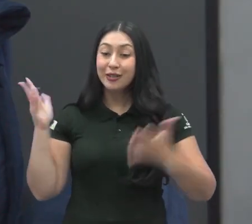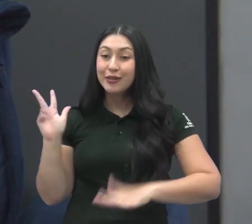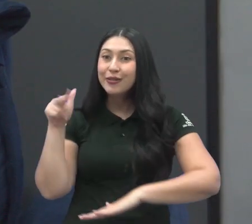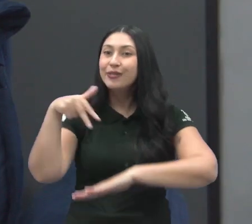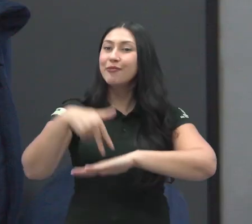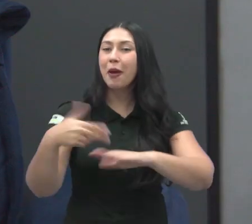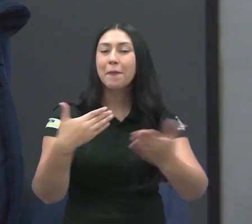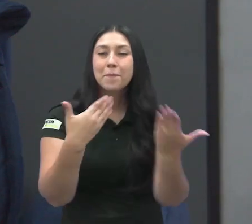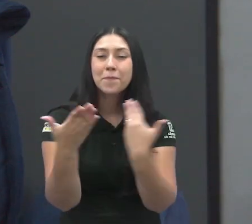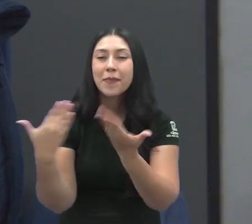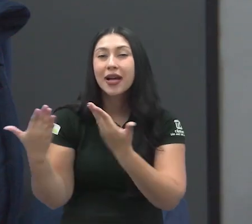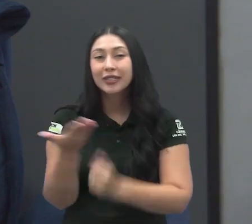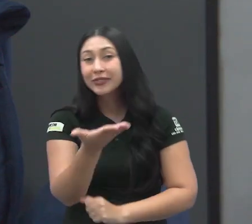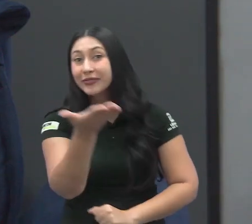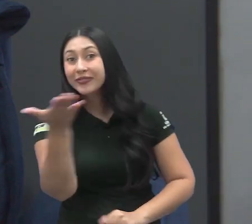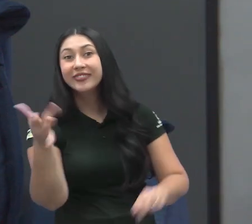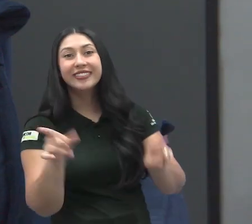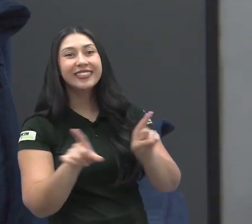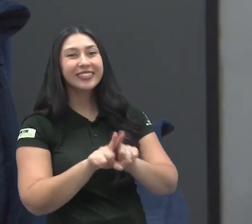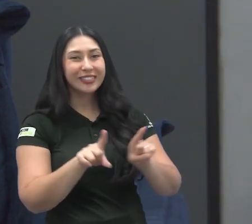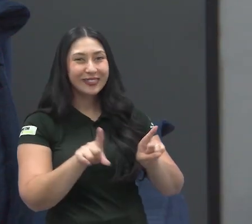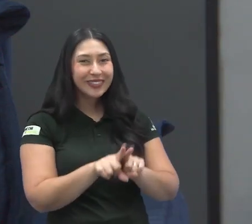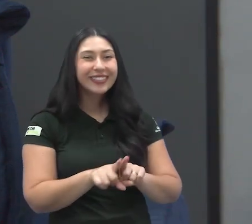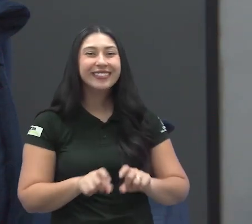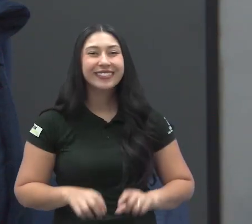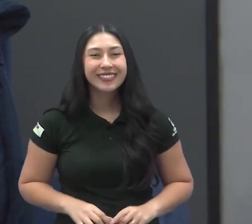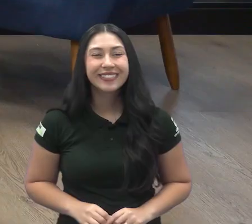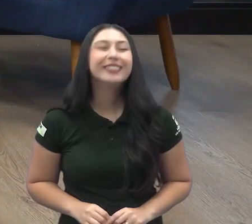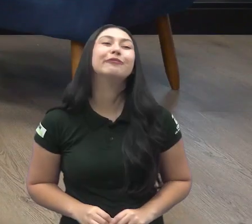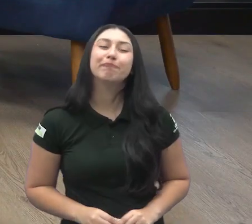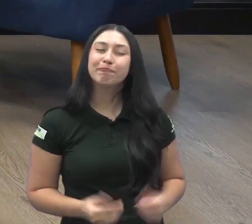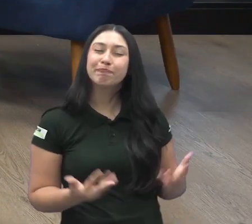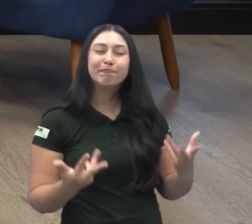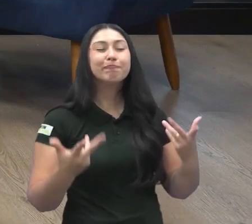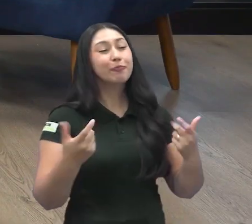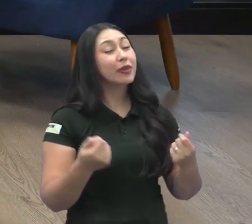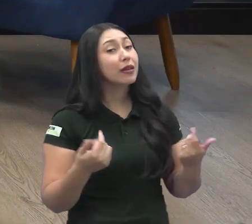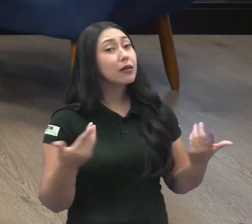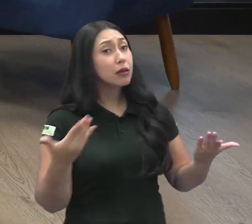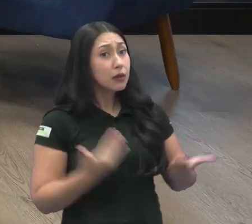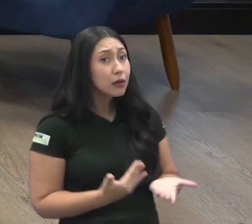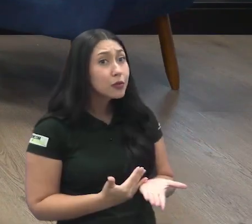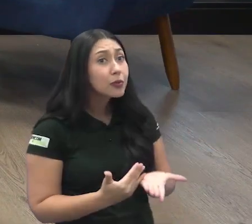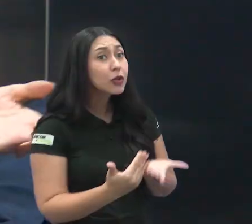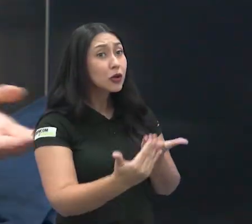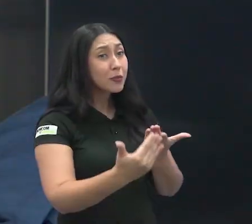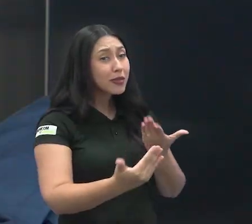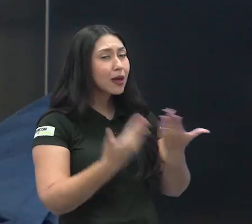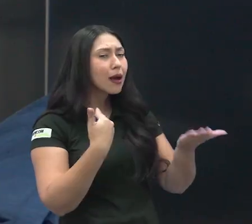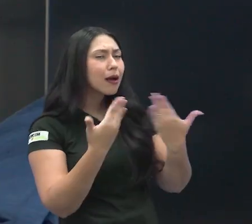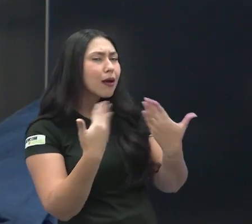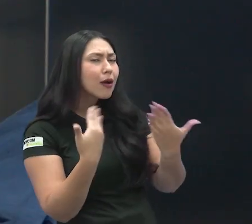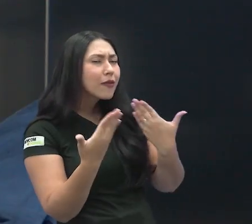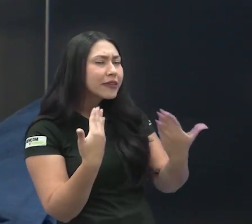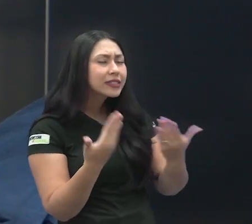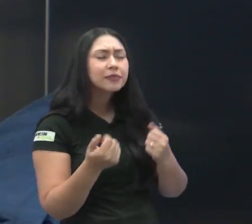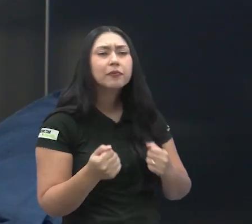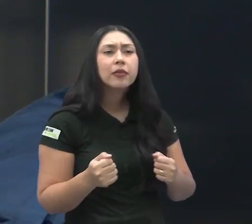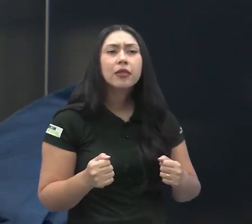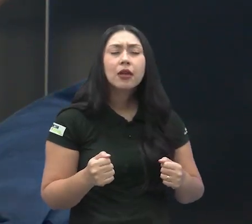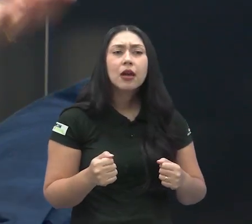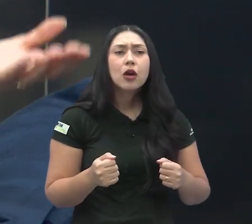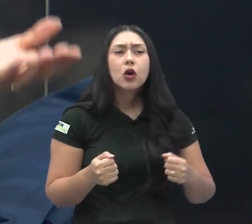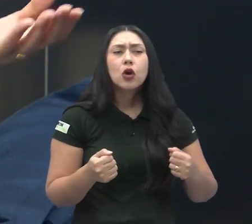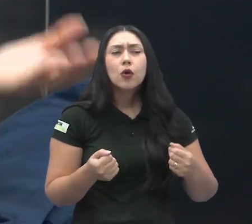aqui falando com você e com os telespectadores aí da nossa TV Câmara, né? Maravilha. Para a gente iniciar o nosso bate-papo, vereador,